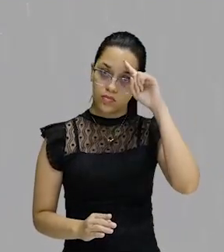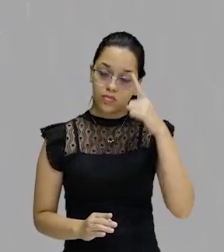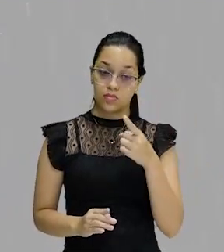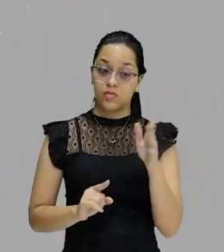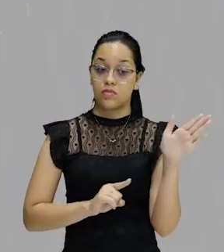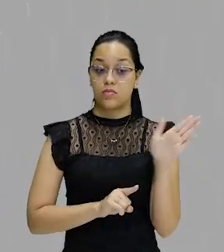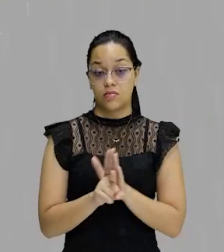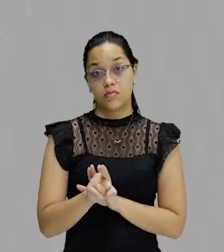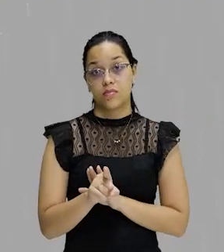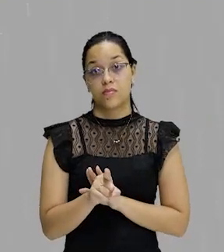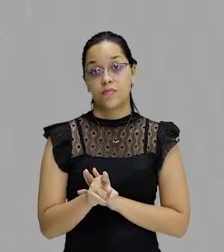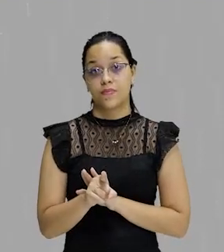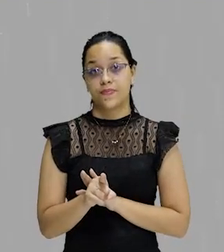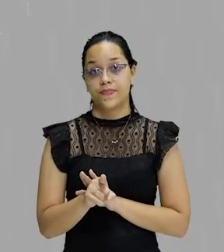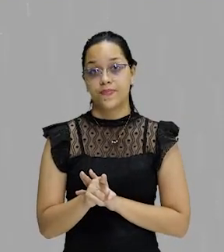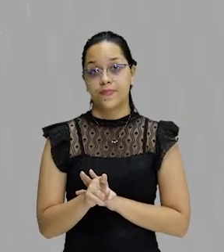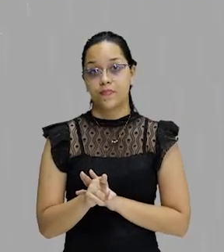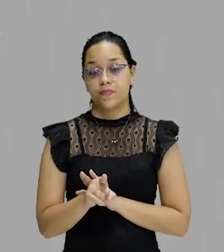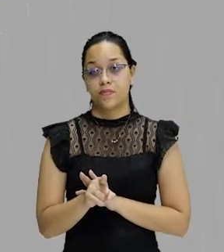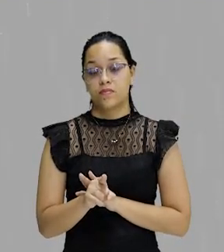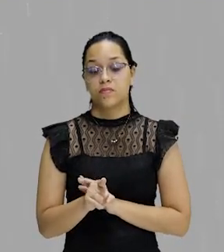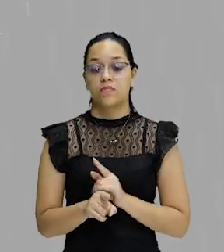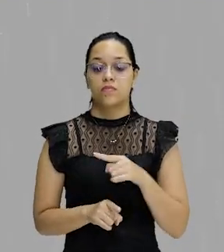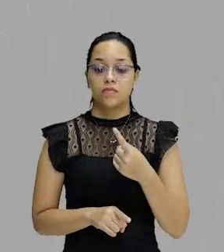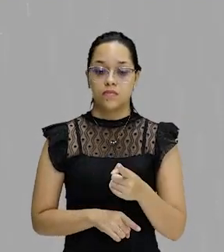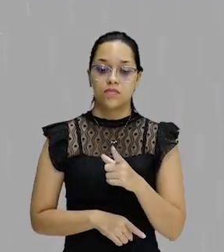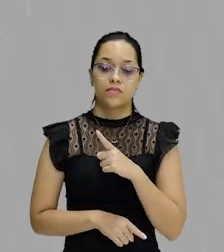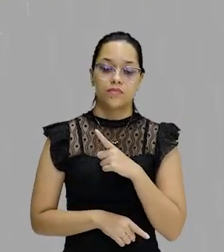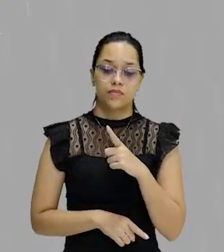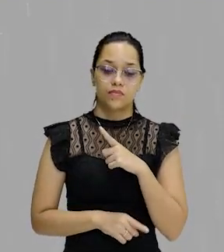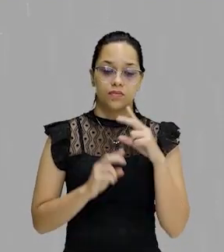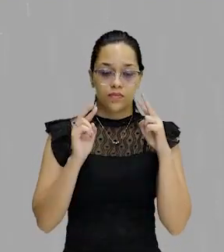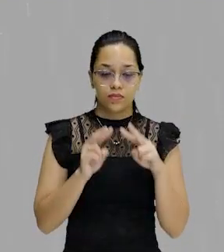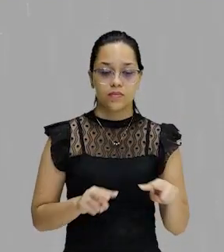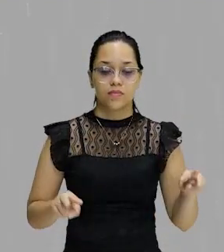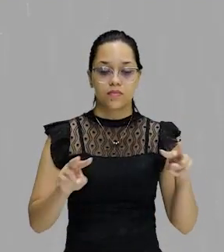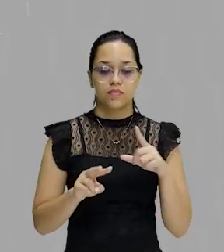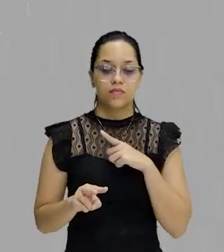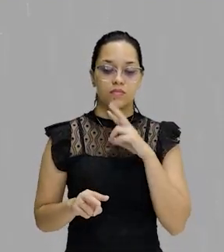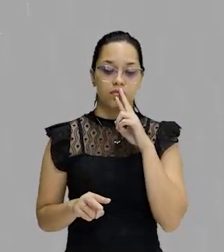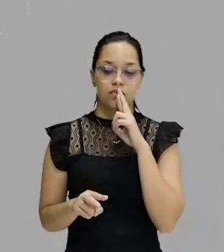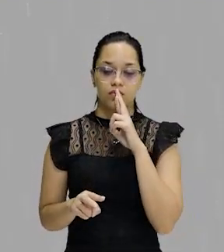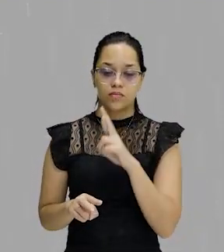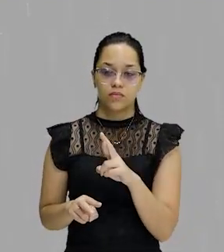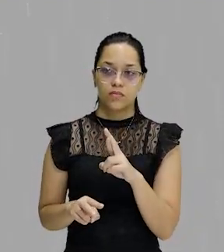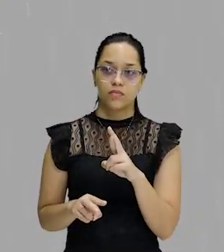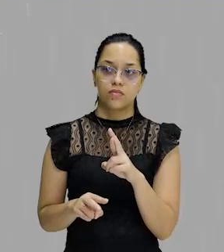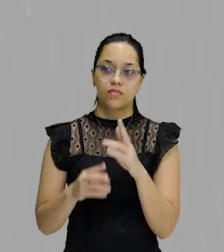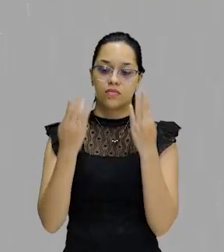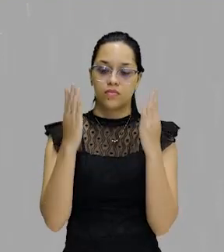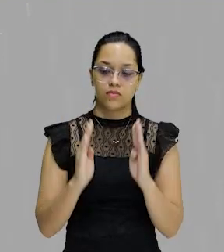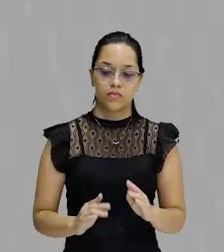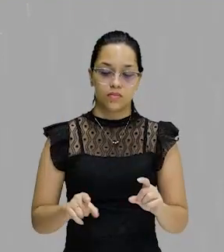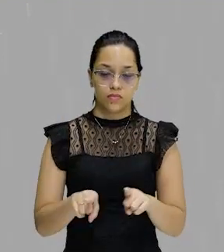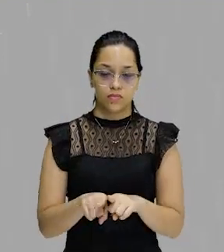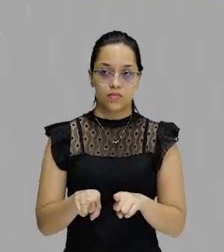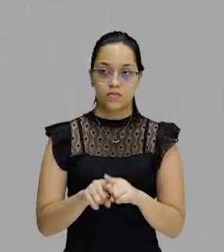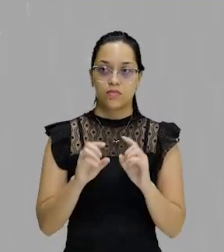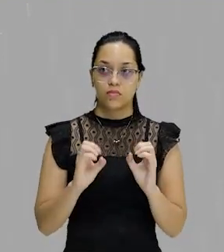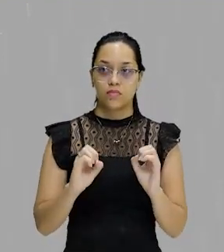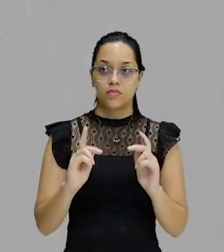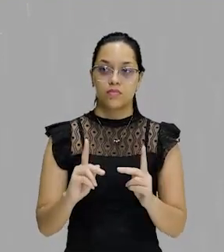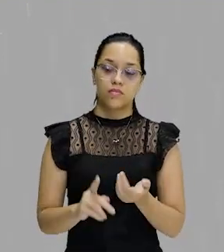comando, o enunciado, e a partir daí nós vamos olhar a resposta e analisar também os distratores. Tudo